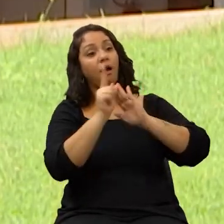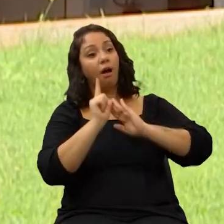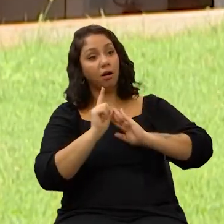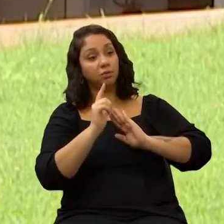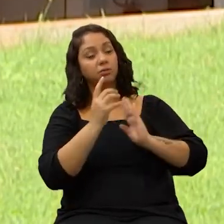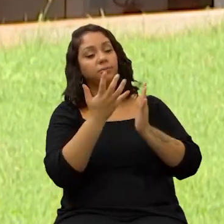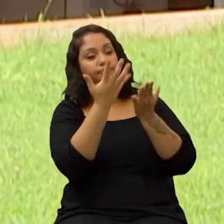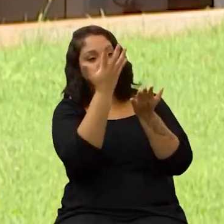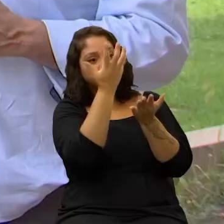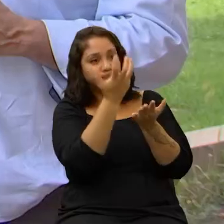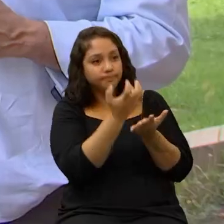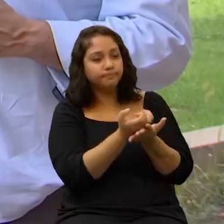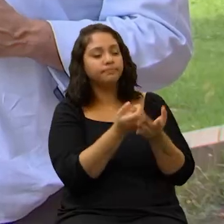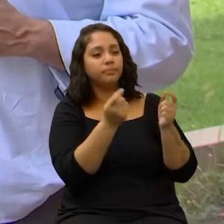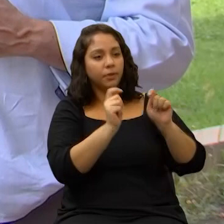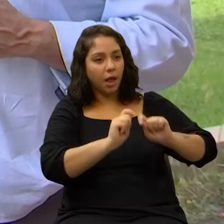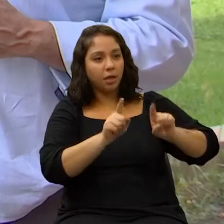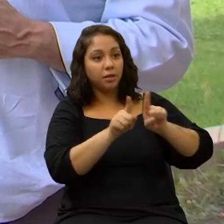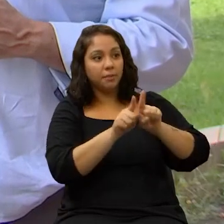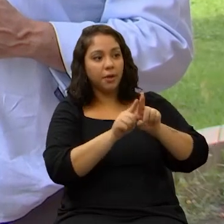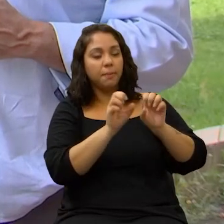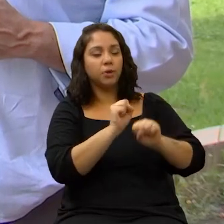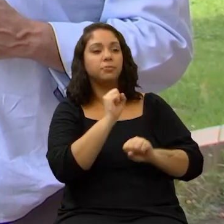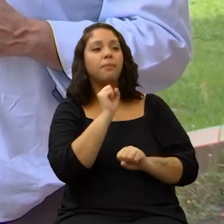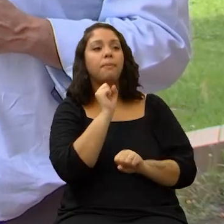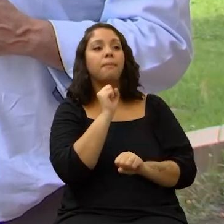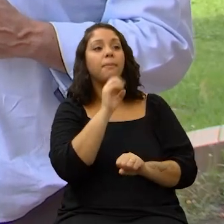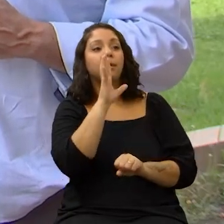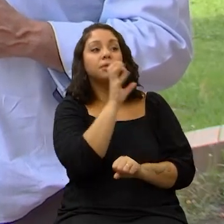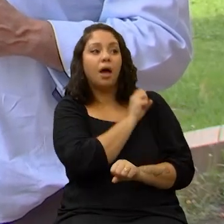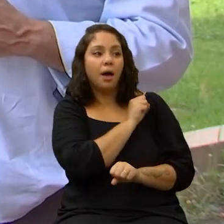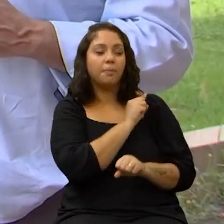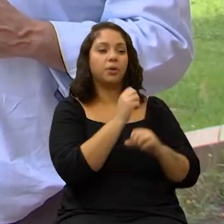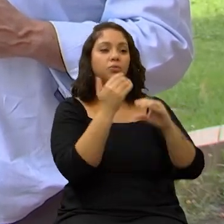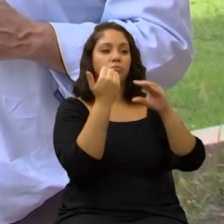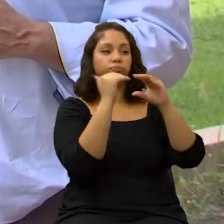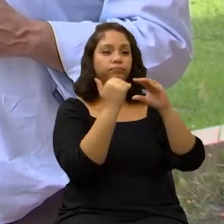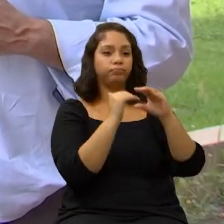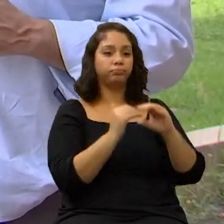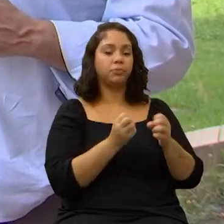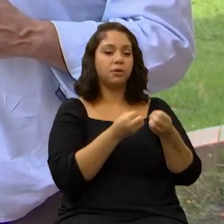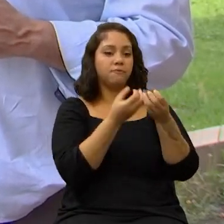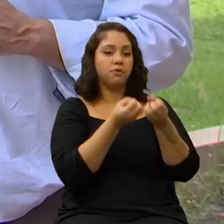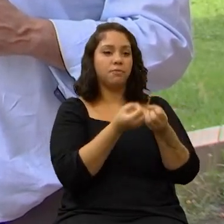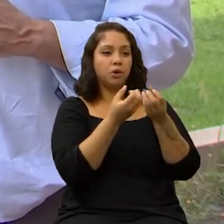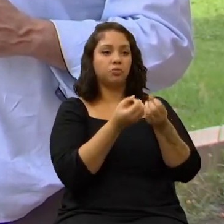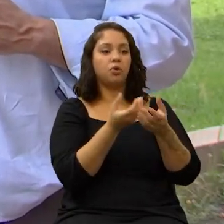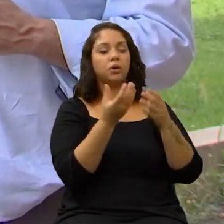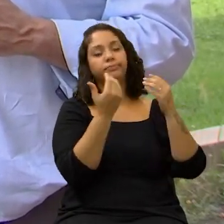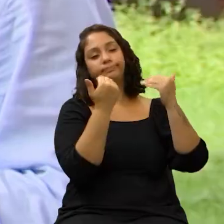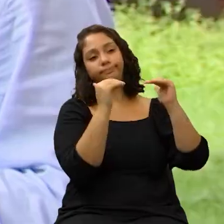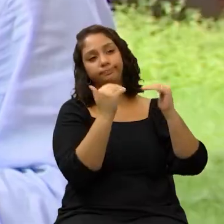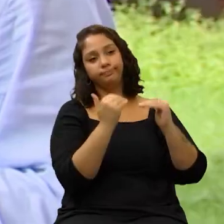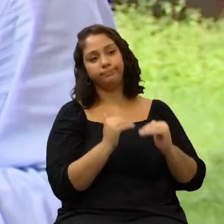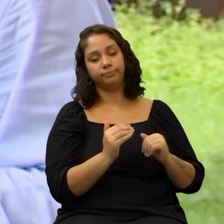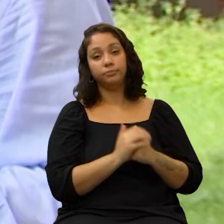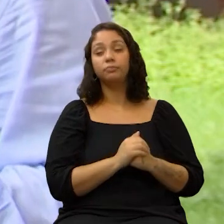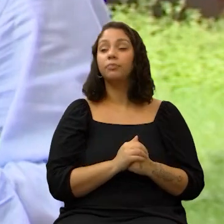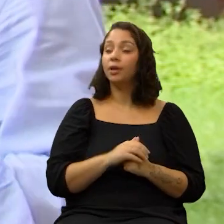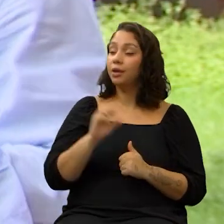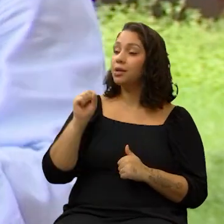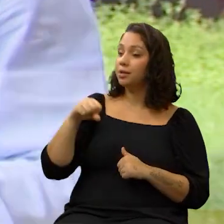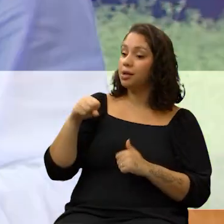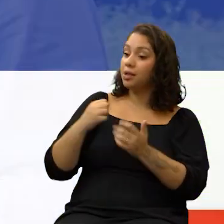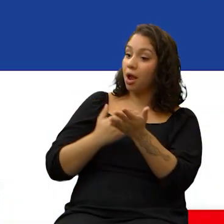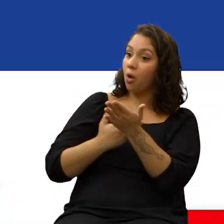dados anteriores, né? Que isso também dá uma agilidade de você enviar esses dados para a Receita Federal. Isso. Quando